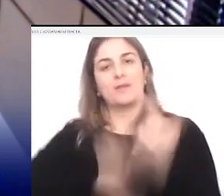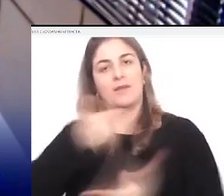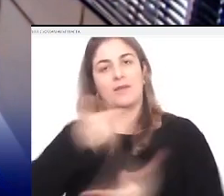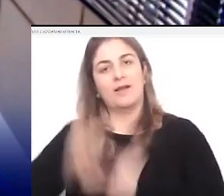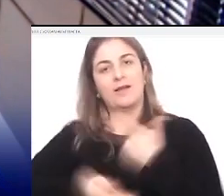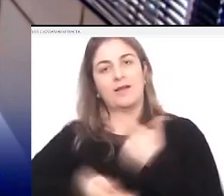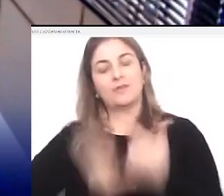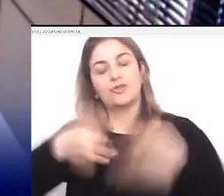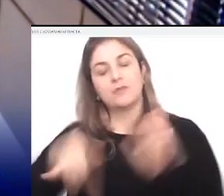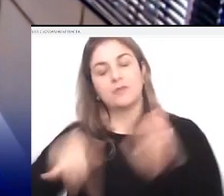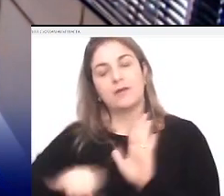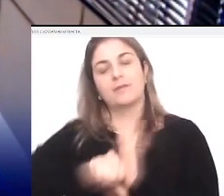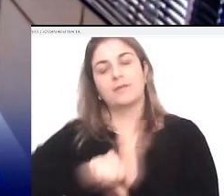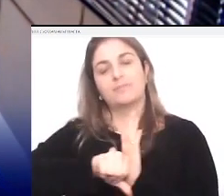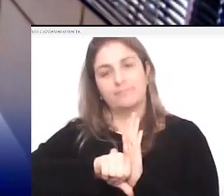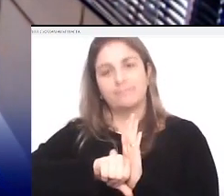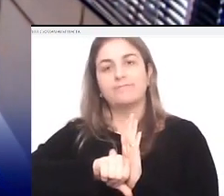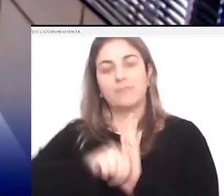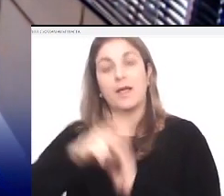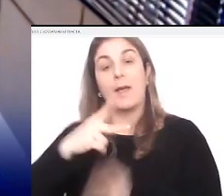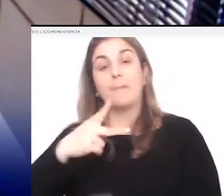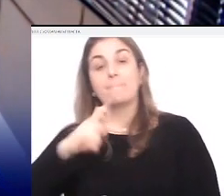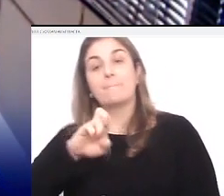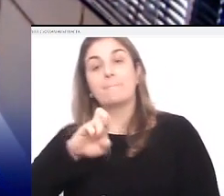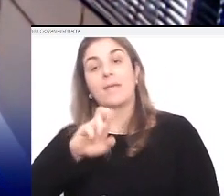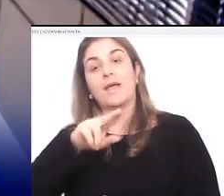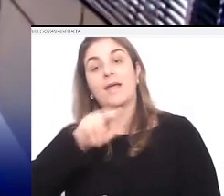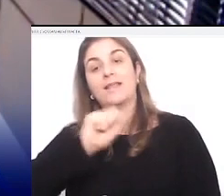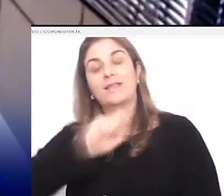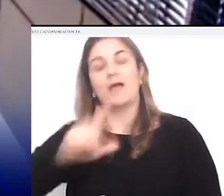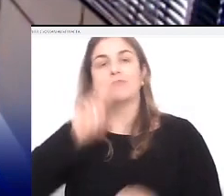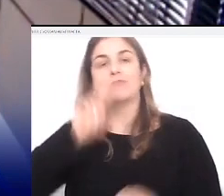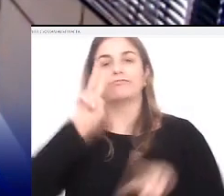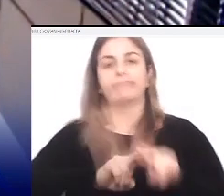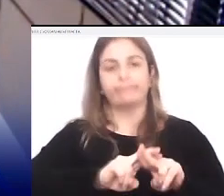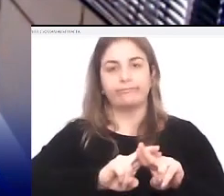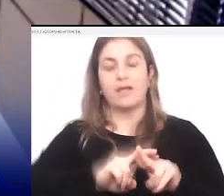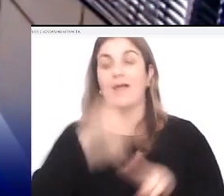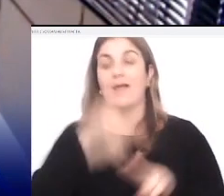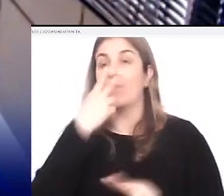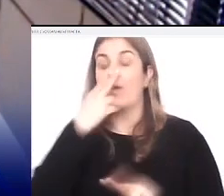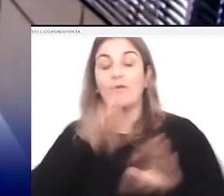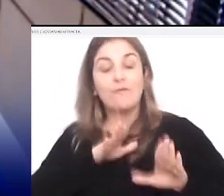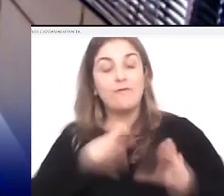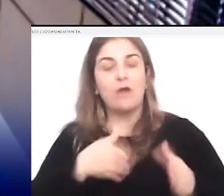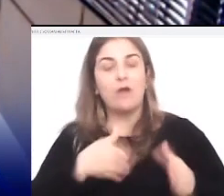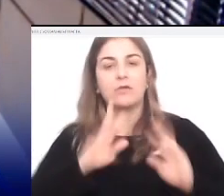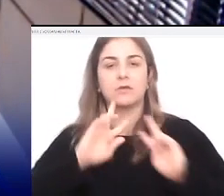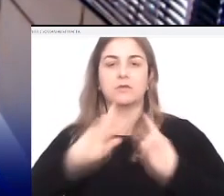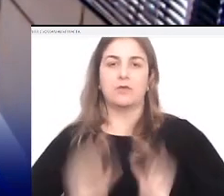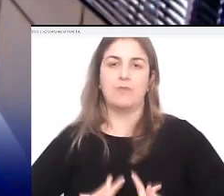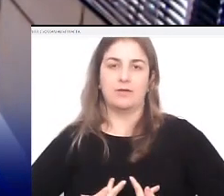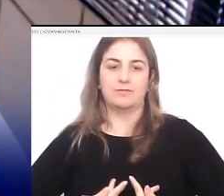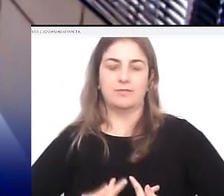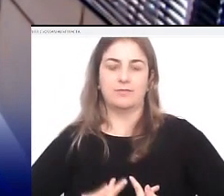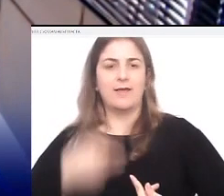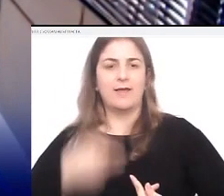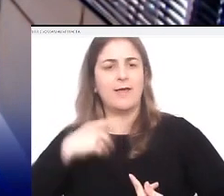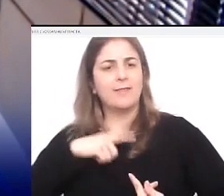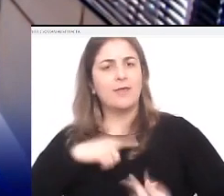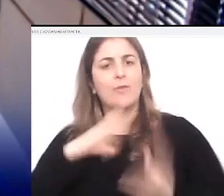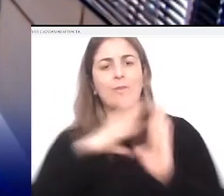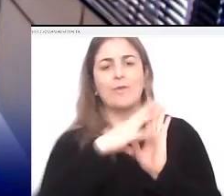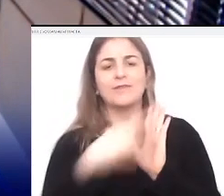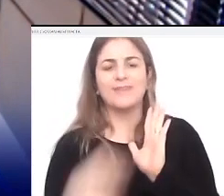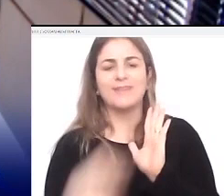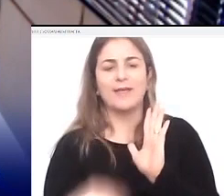penal, nós sabemos que o nosso princípio fundante aqui é o ser humano, é uma matriz humanista. Então, é claro que